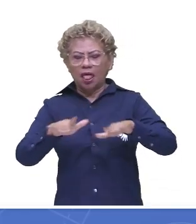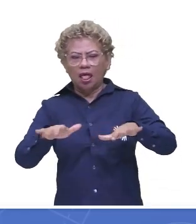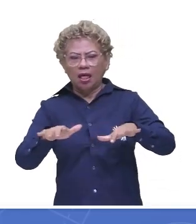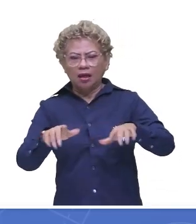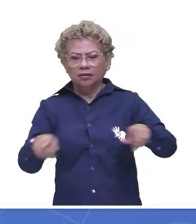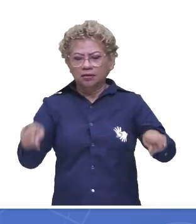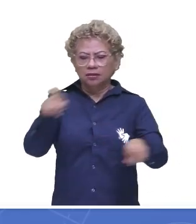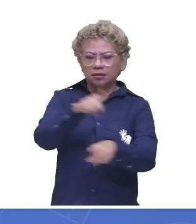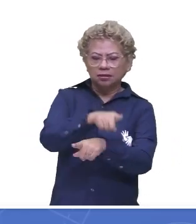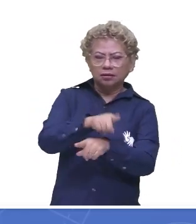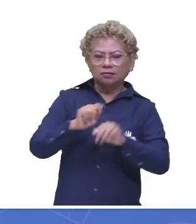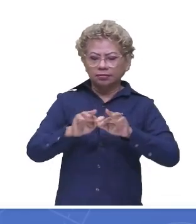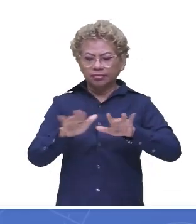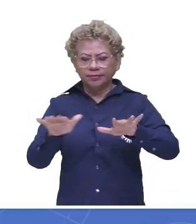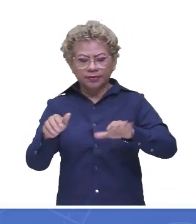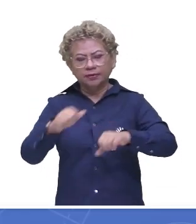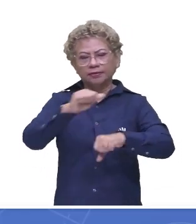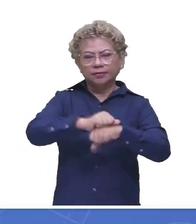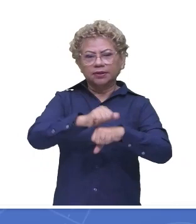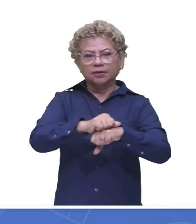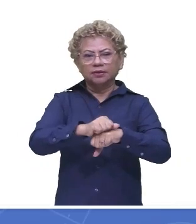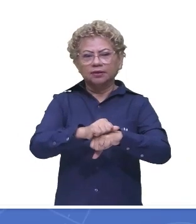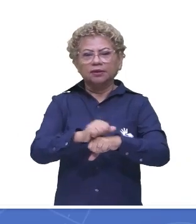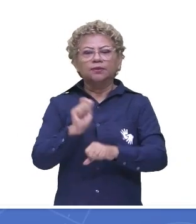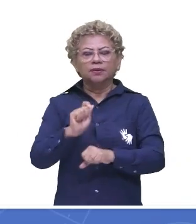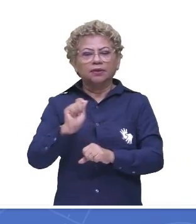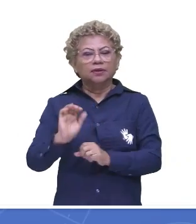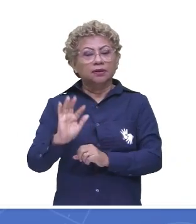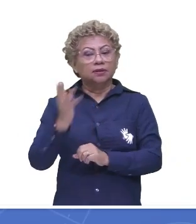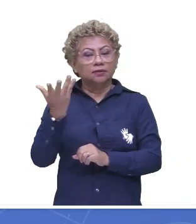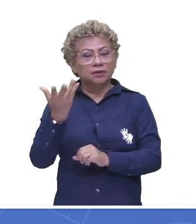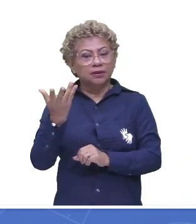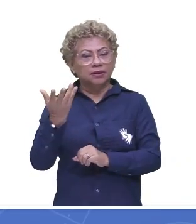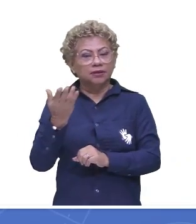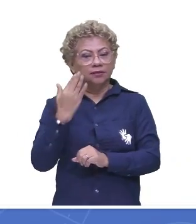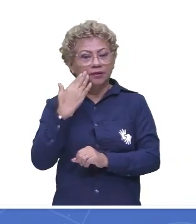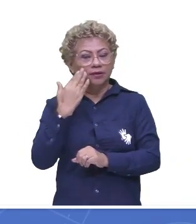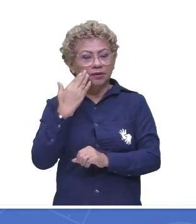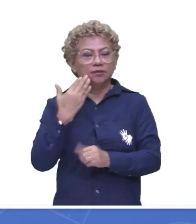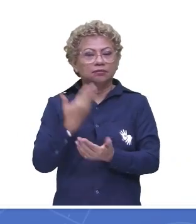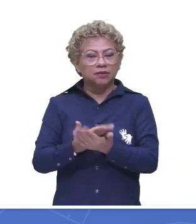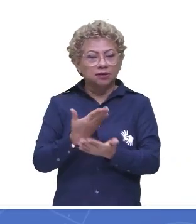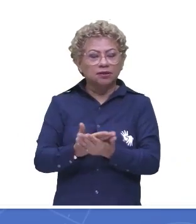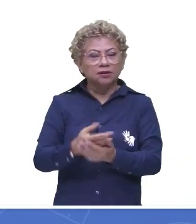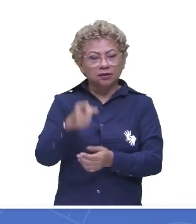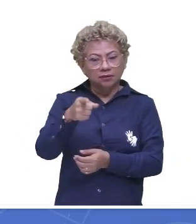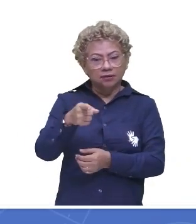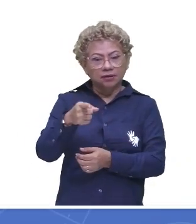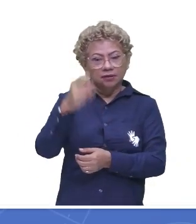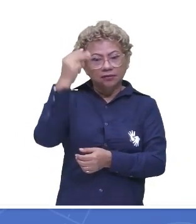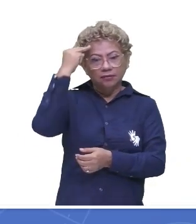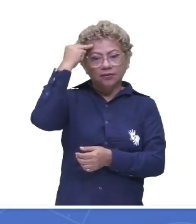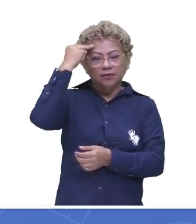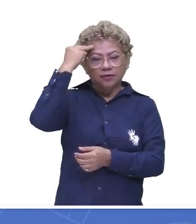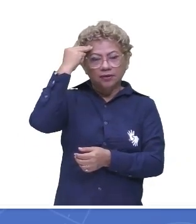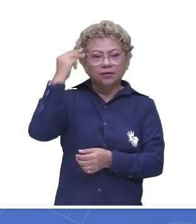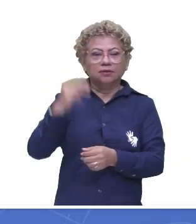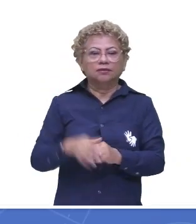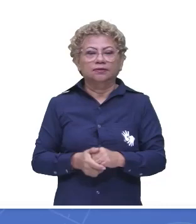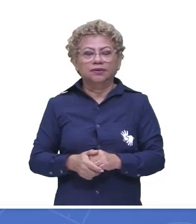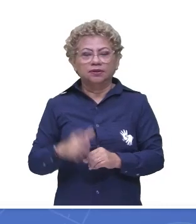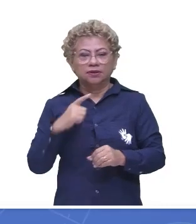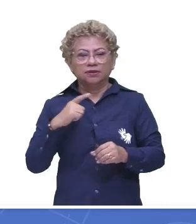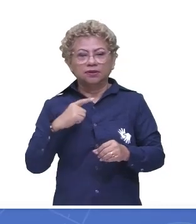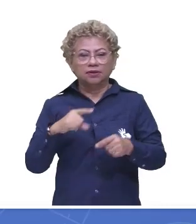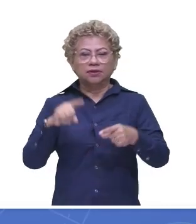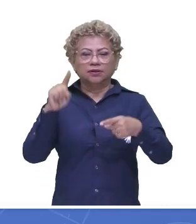de estado físico, ele ocorre a uma temperatura constante. Isso também tem que ficar bem fixo, certo? Então nós temos, quais